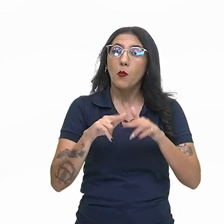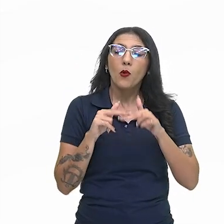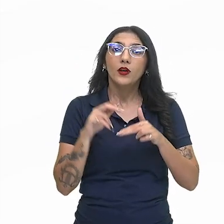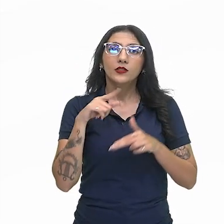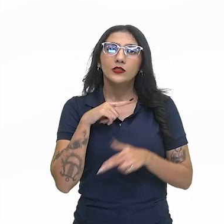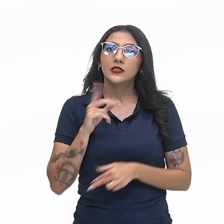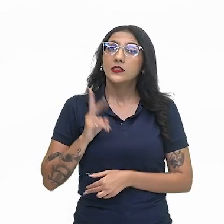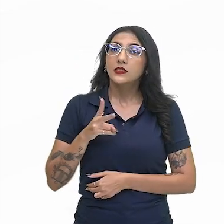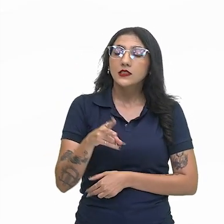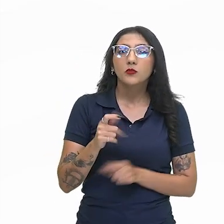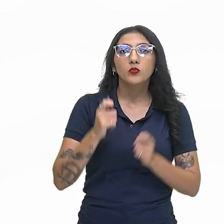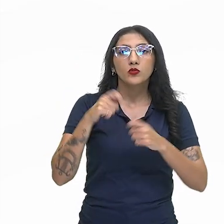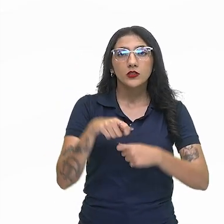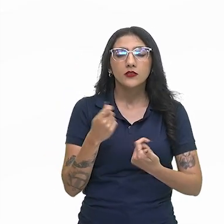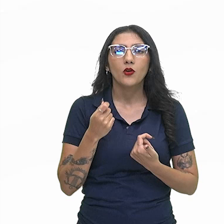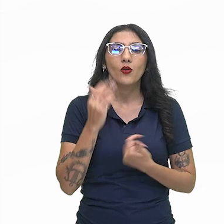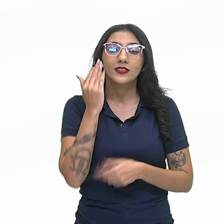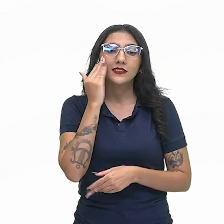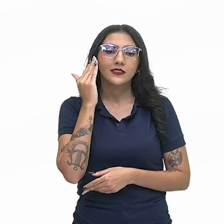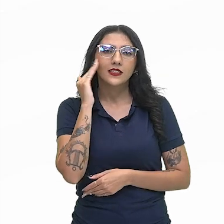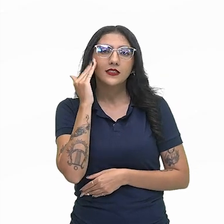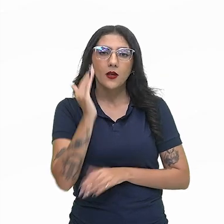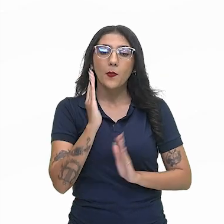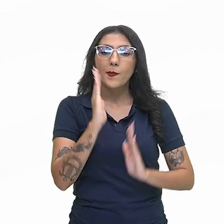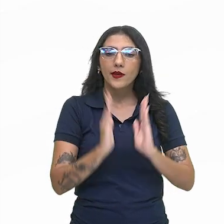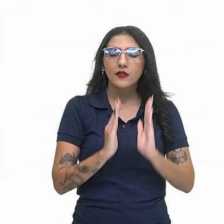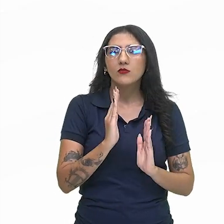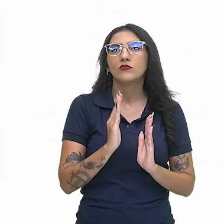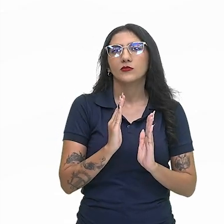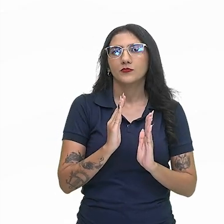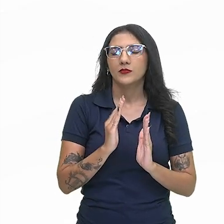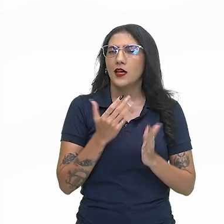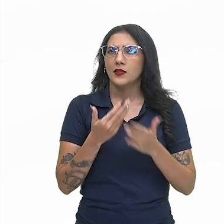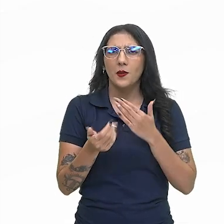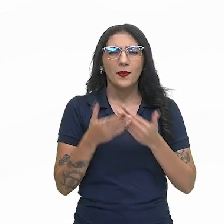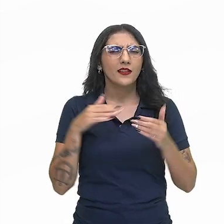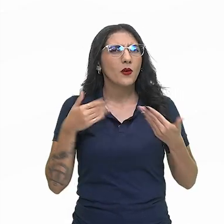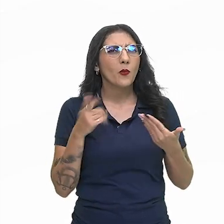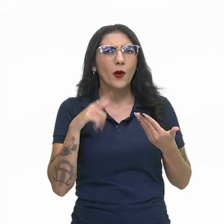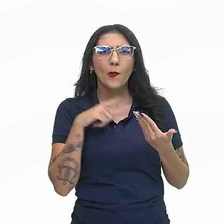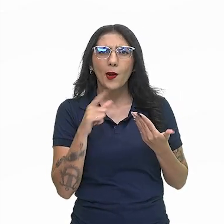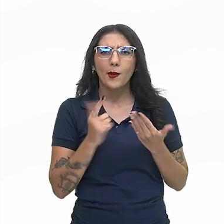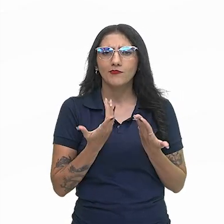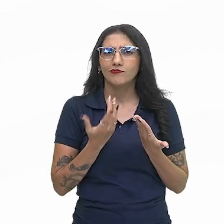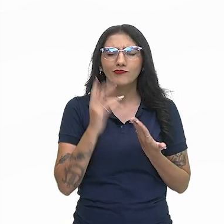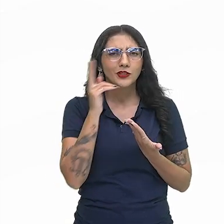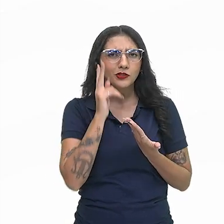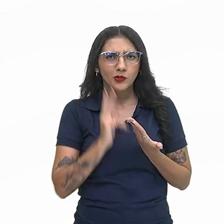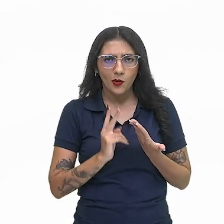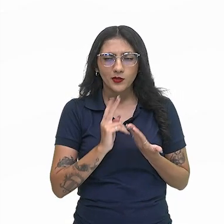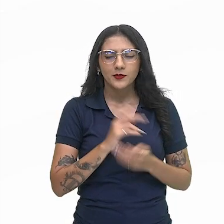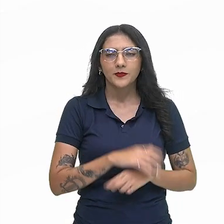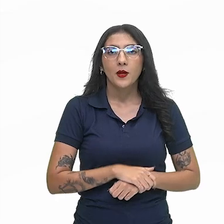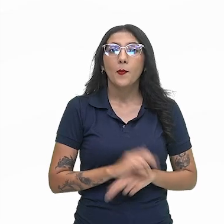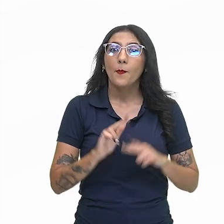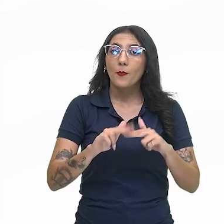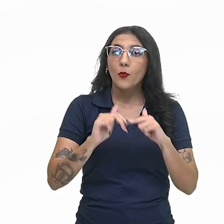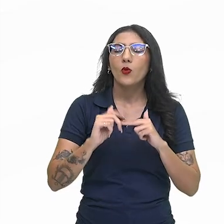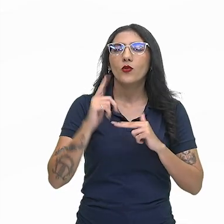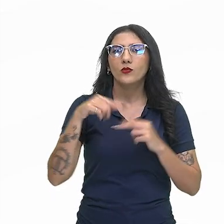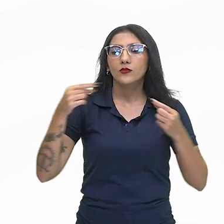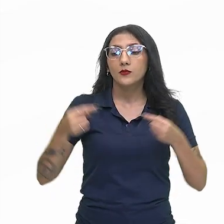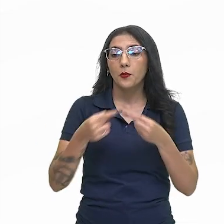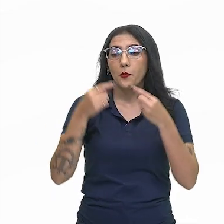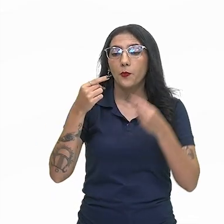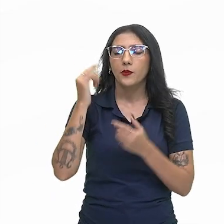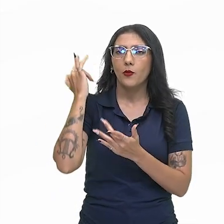para interpretar a realidade, seja ela qual for, né? Então, por isso, eles são chamados de clássicos, certo?